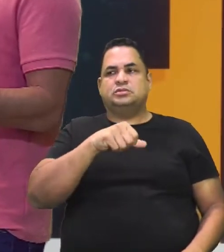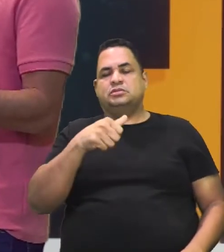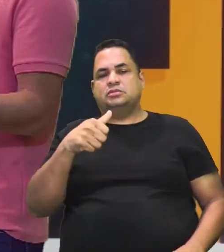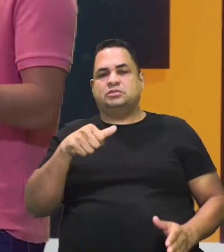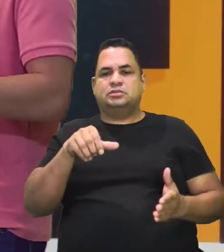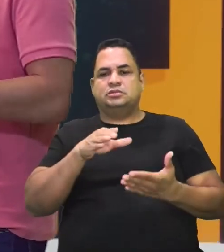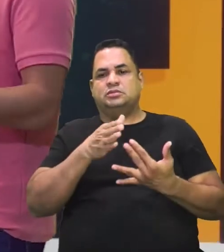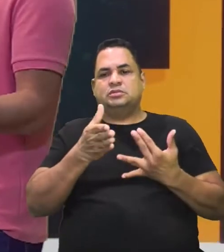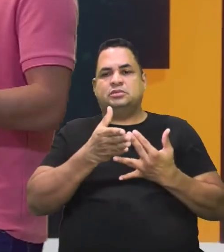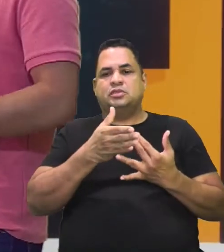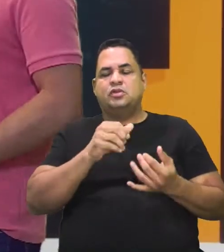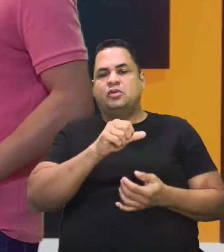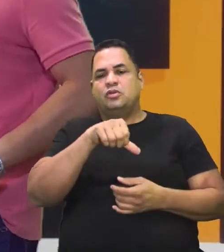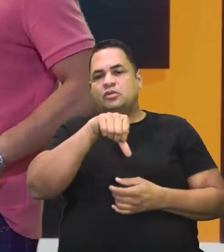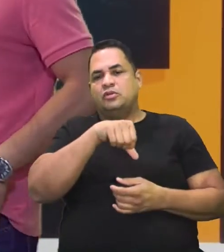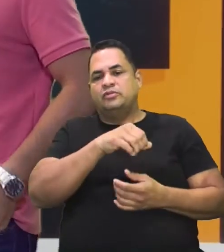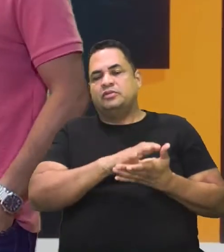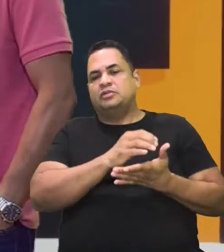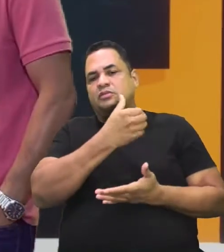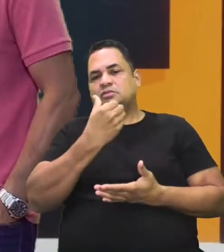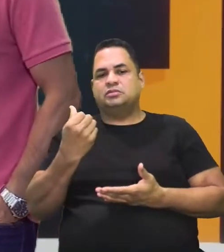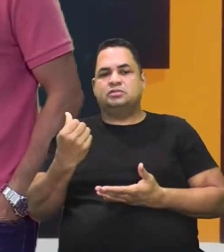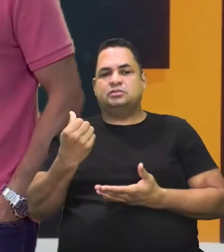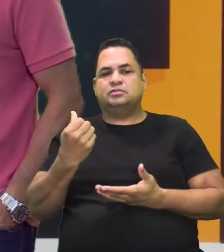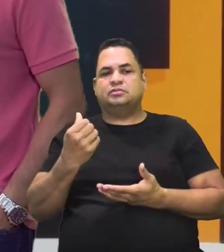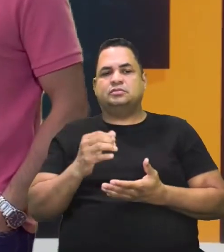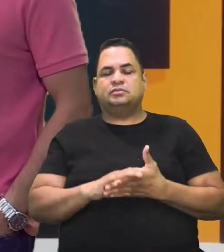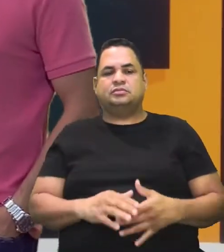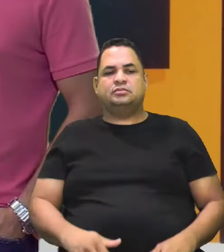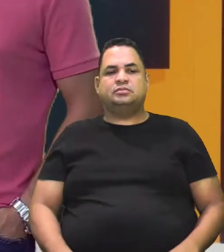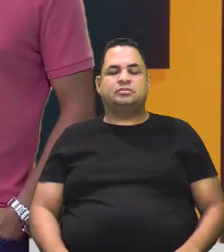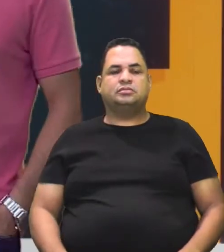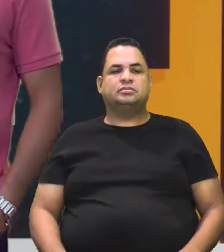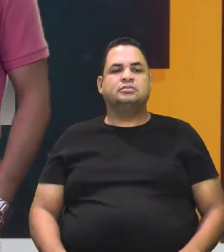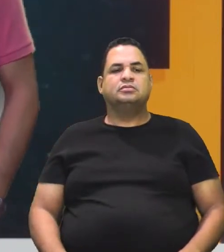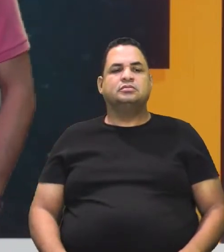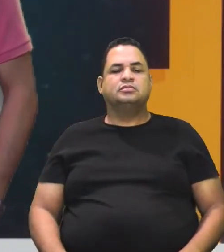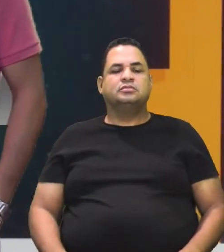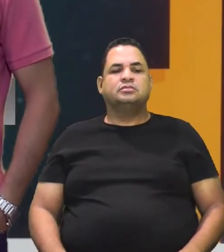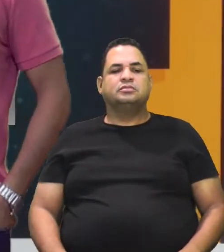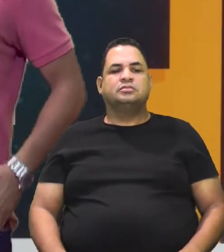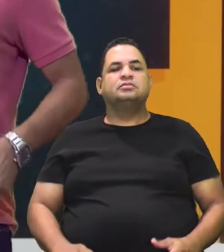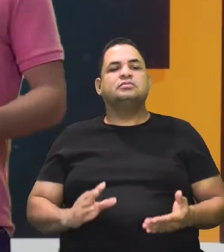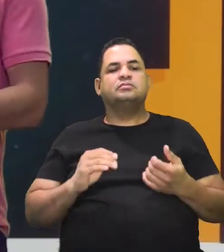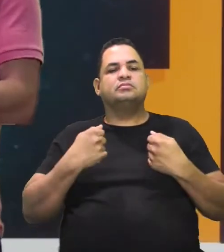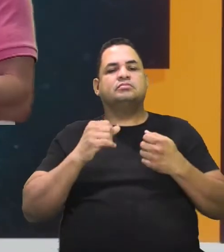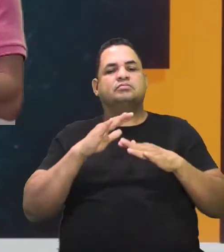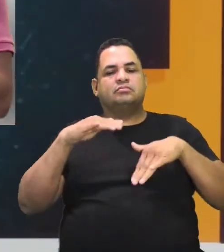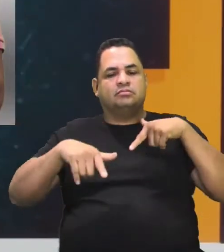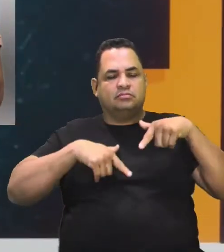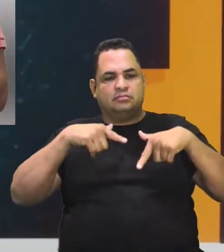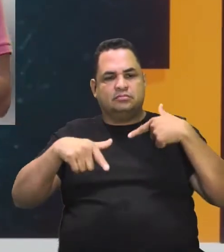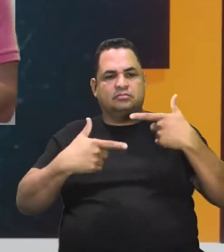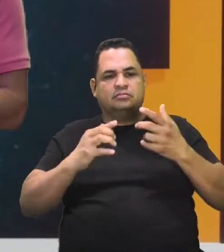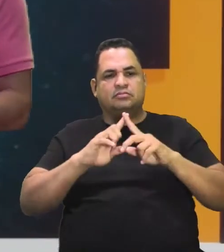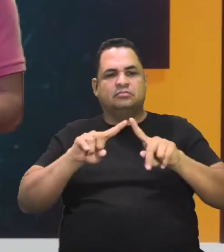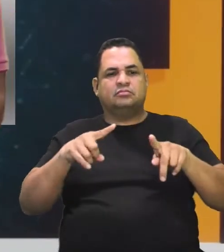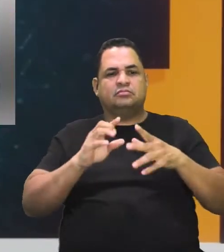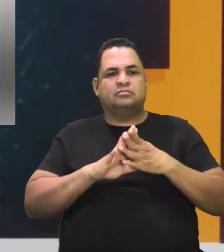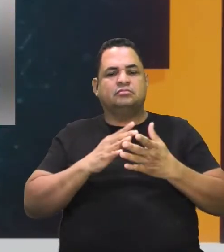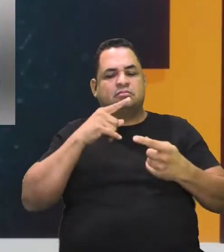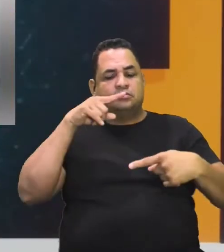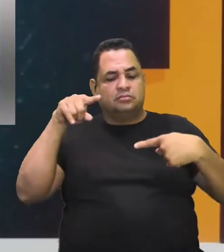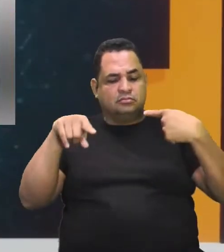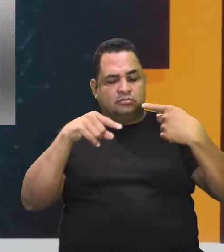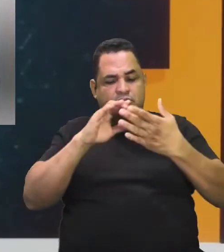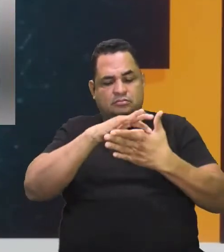16. e 16. Então vai estar entre 3 e 4. Isso mesmo, Pronto. com certeza 3, alguma coisa. Então aí você tem que trabalhar dessa forma. Mas foca